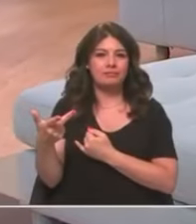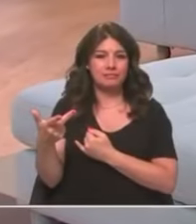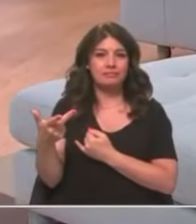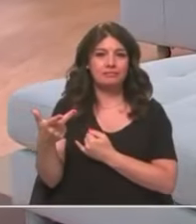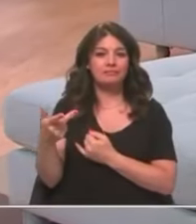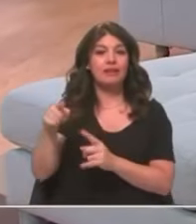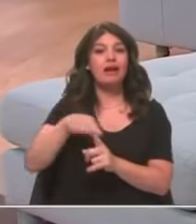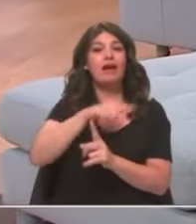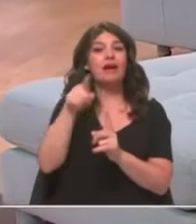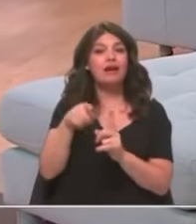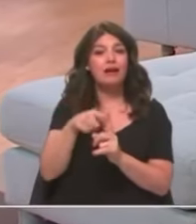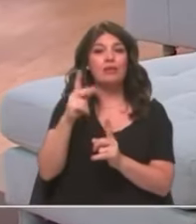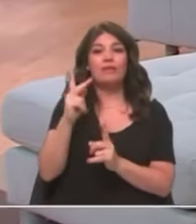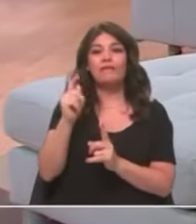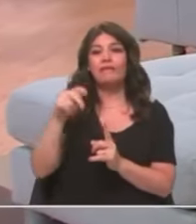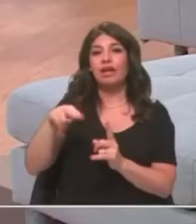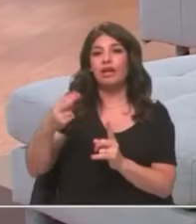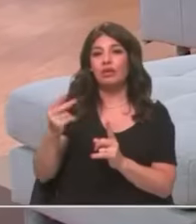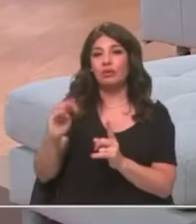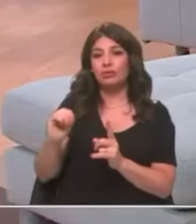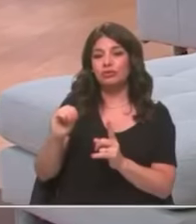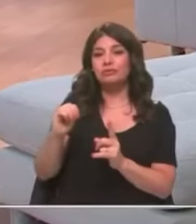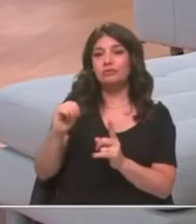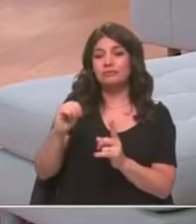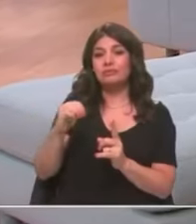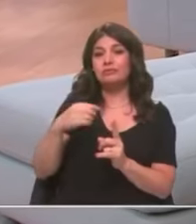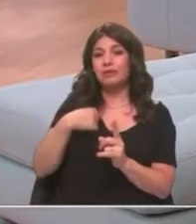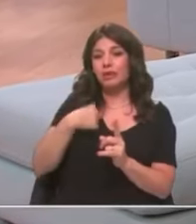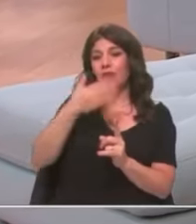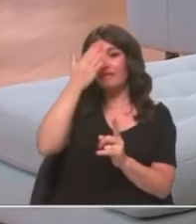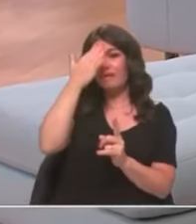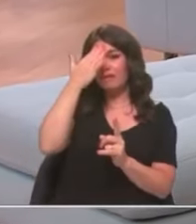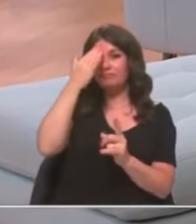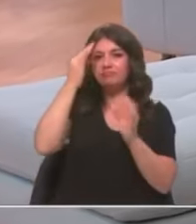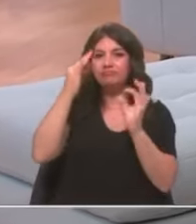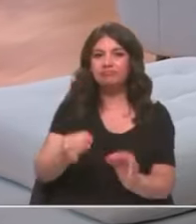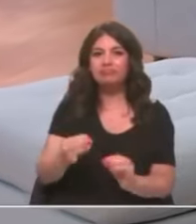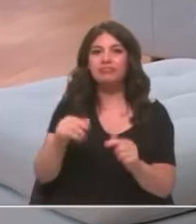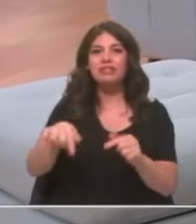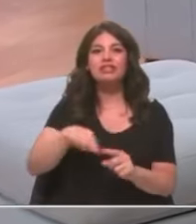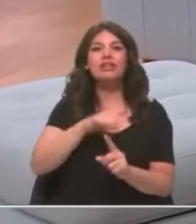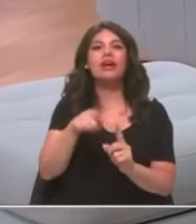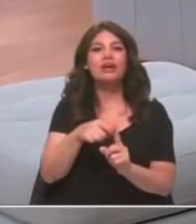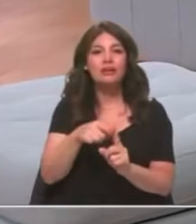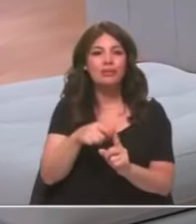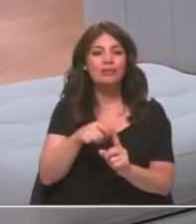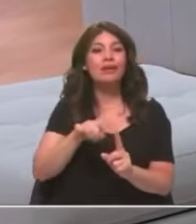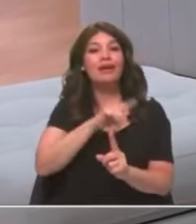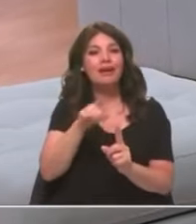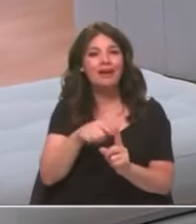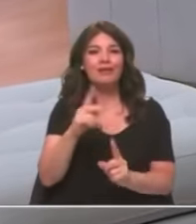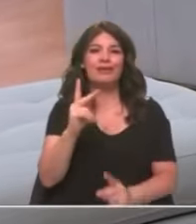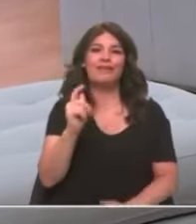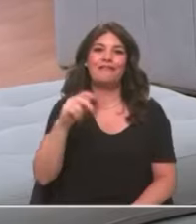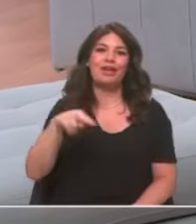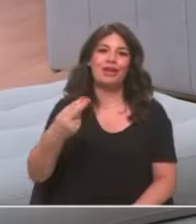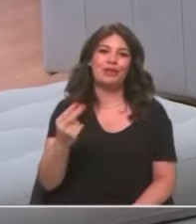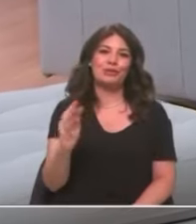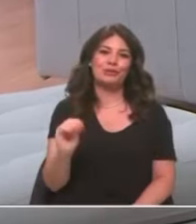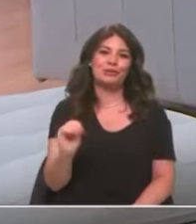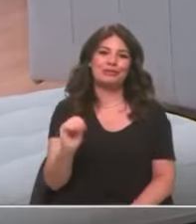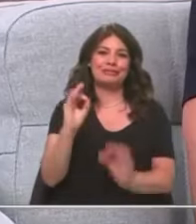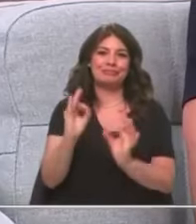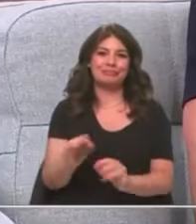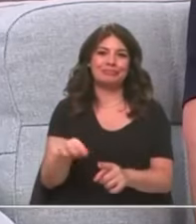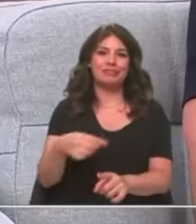eu não sei se tu te recordas, Diana, o ano de Vênus é este ano, eu vim cá falarmos deste regente. Ou seja, eu já estava aqui fisgado